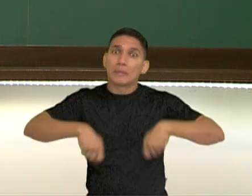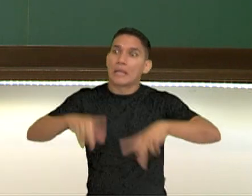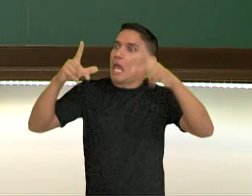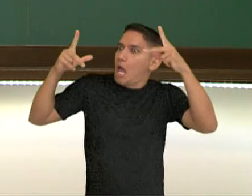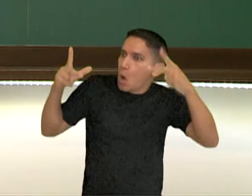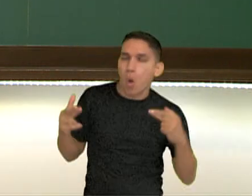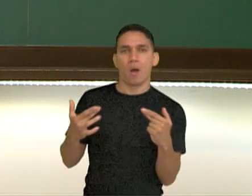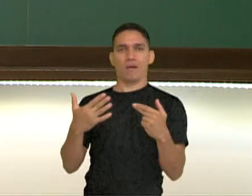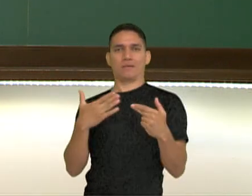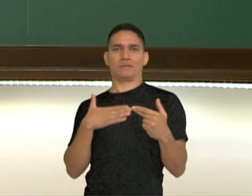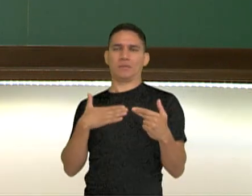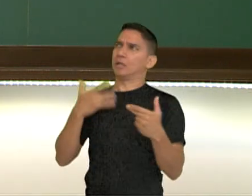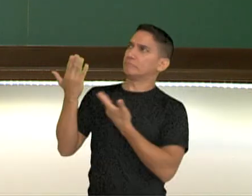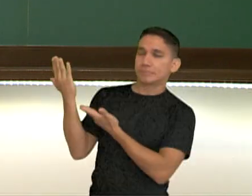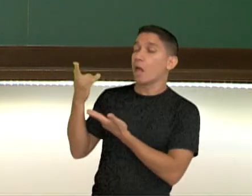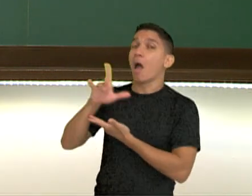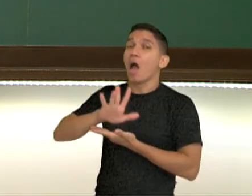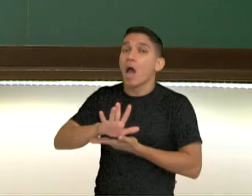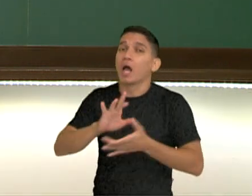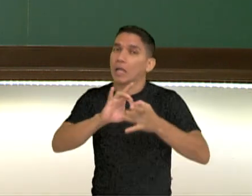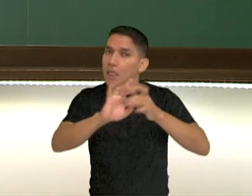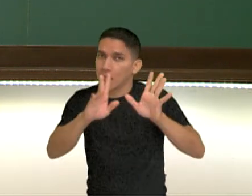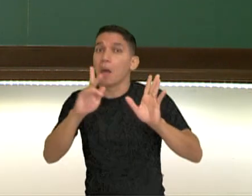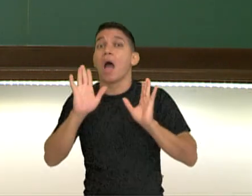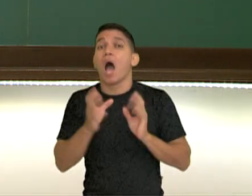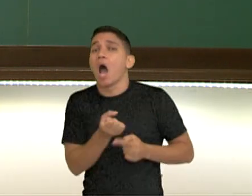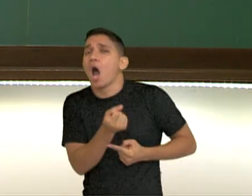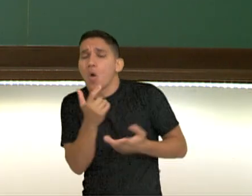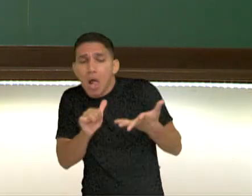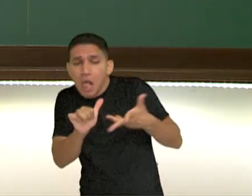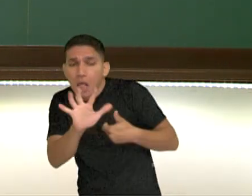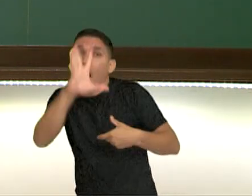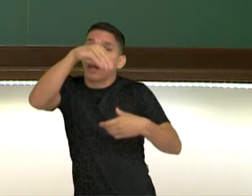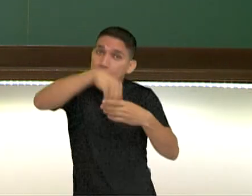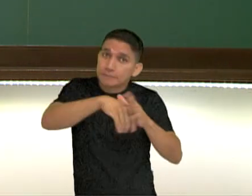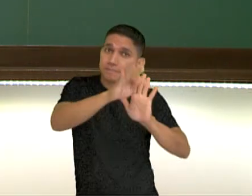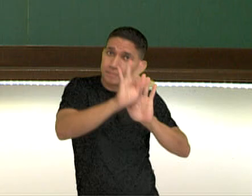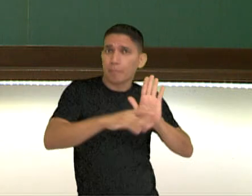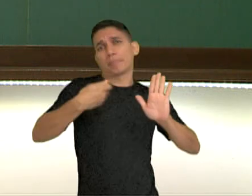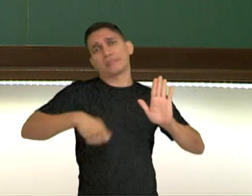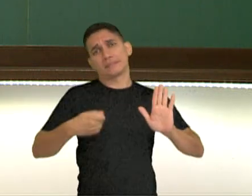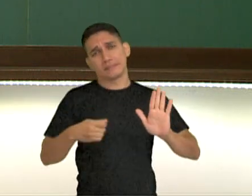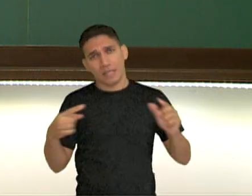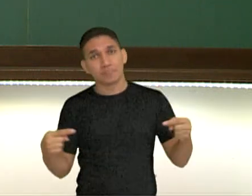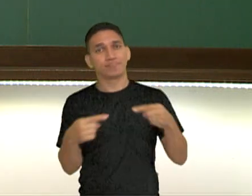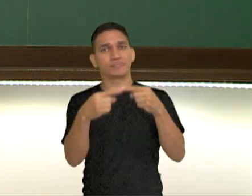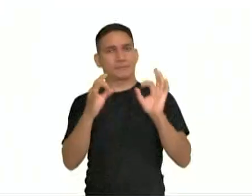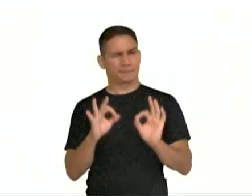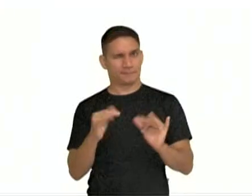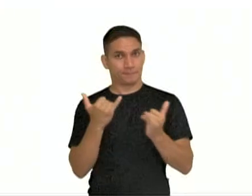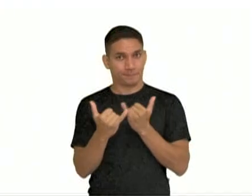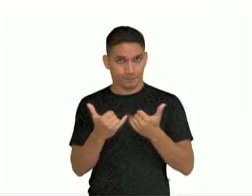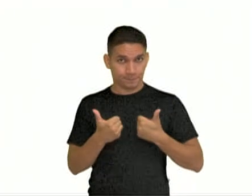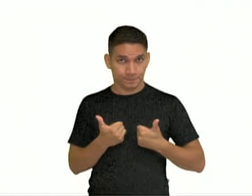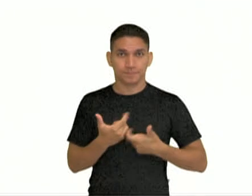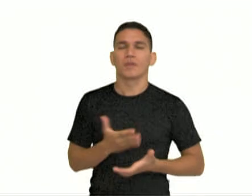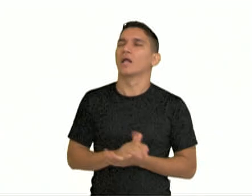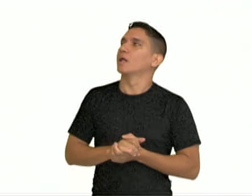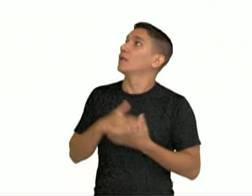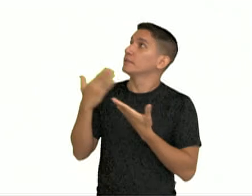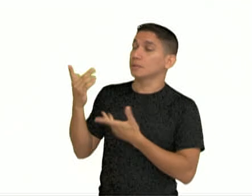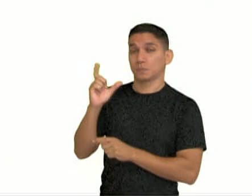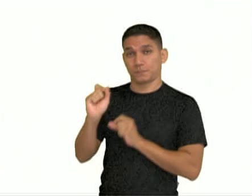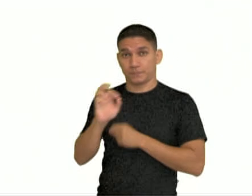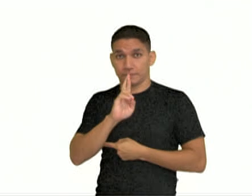têm a liberdade de escrever a resposta. Mas alguns elementos têm que aparecer no seu texto para ser considerado uma resposta correta. Ao conquistar